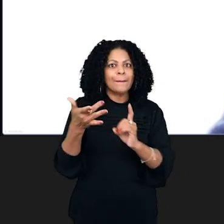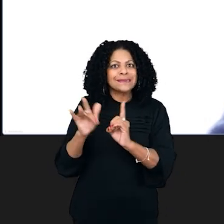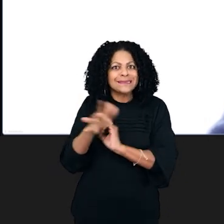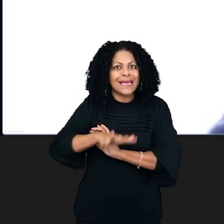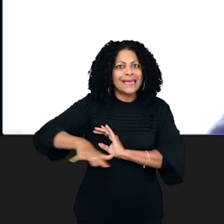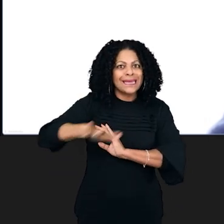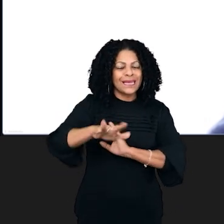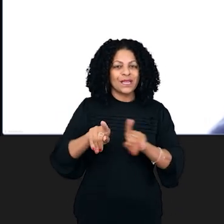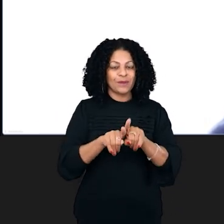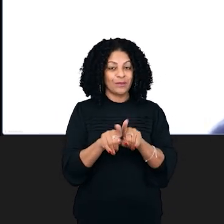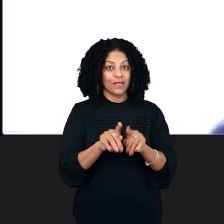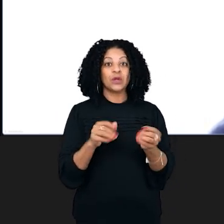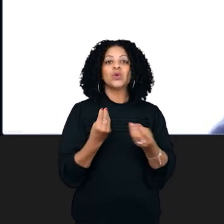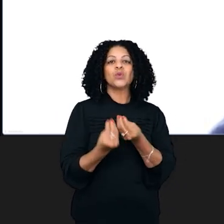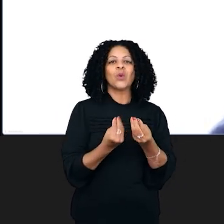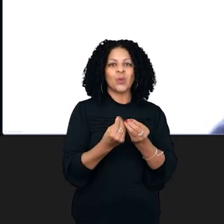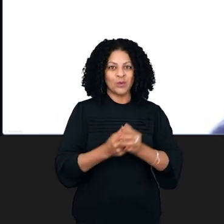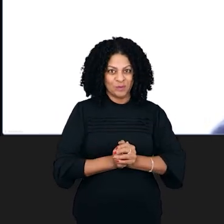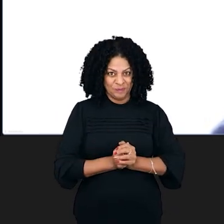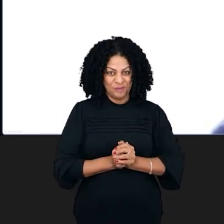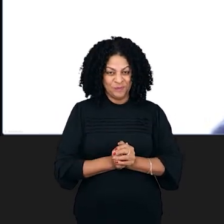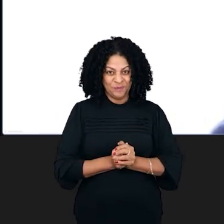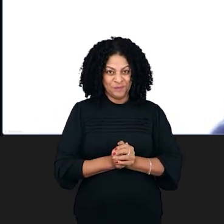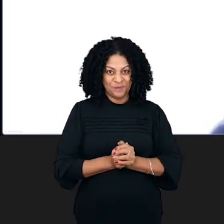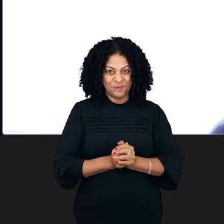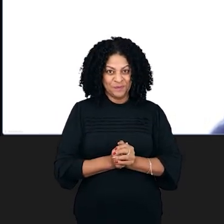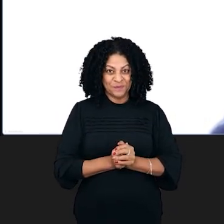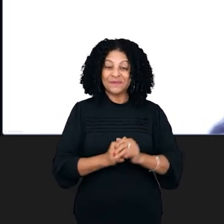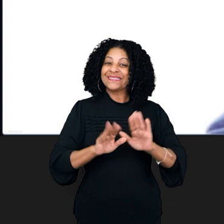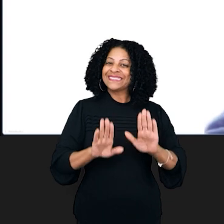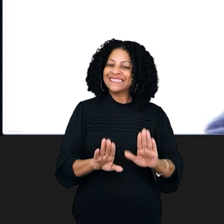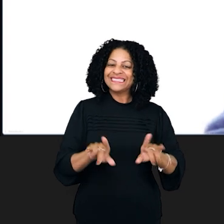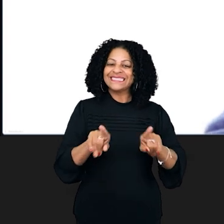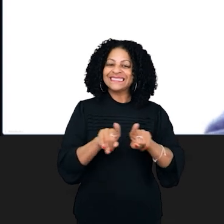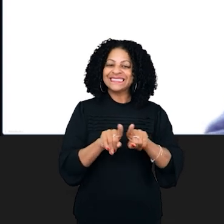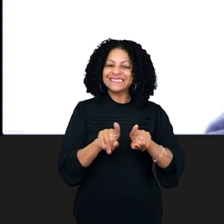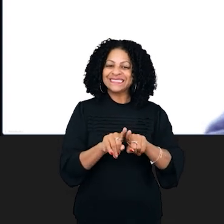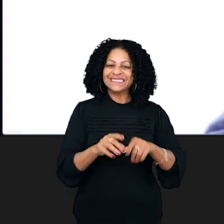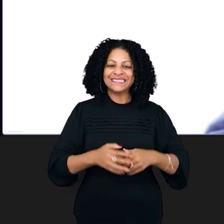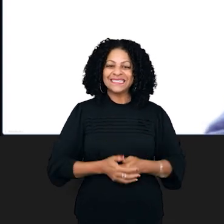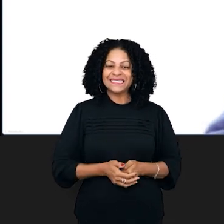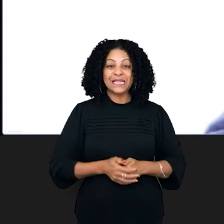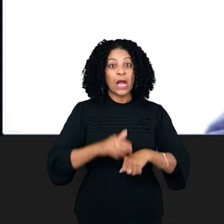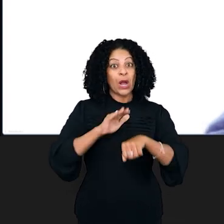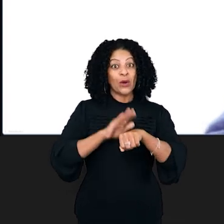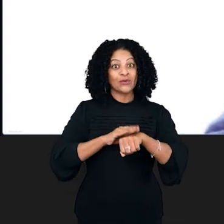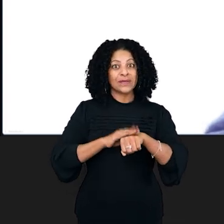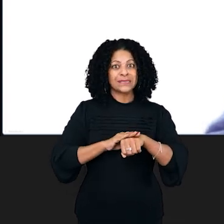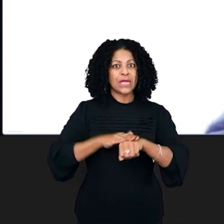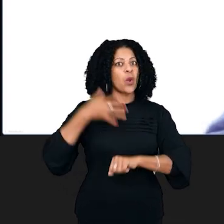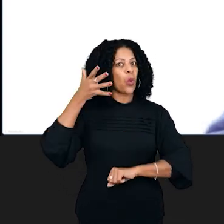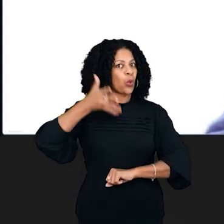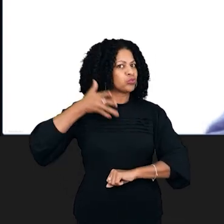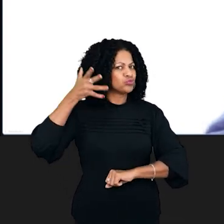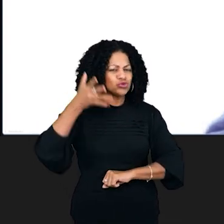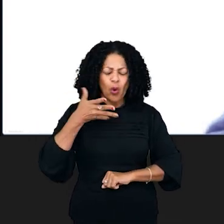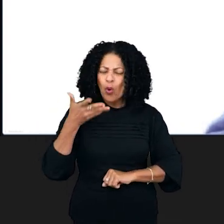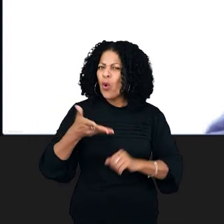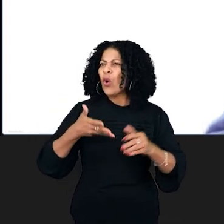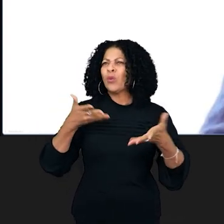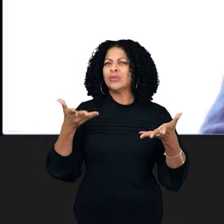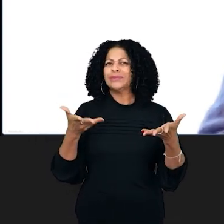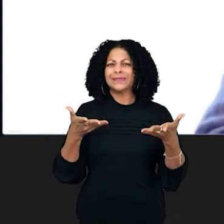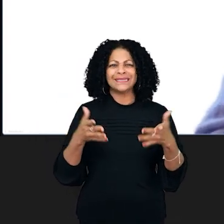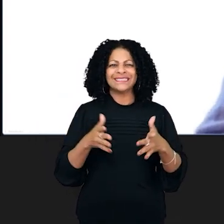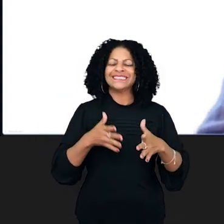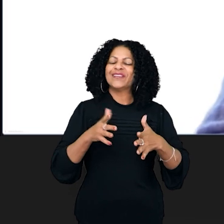trabalham, né, nessa atividade, né, foi até, né, de fazer workshops,